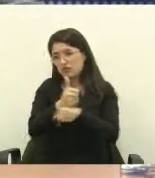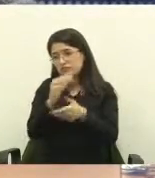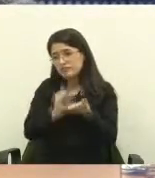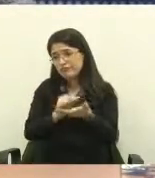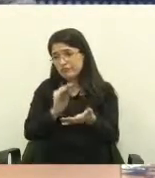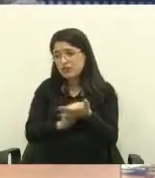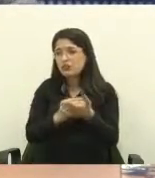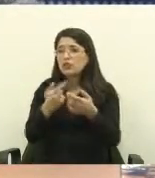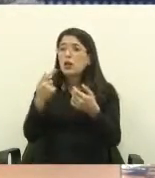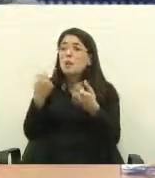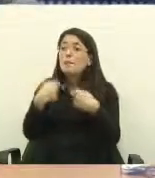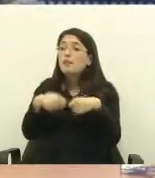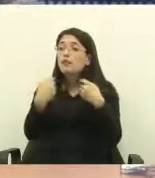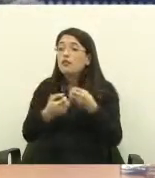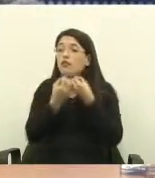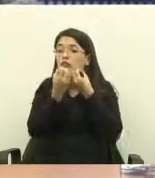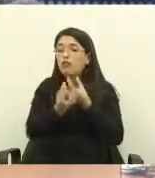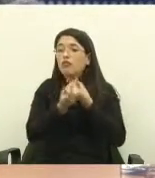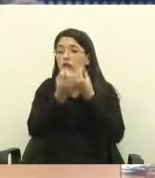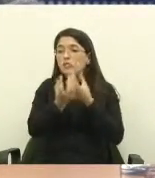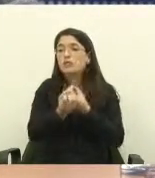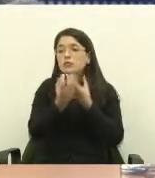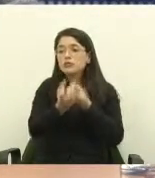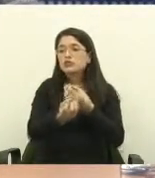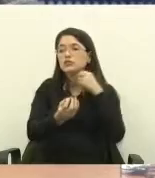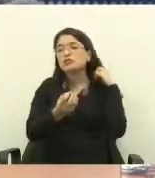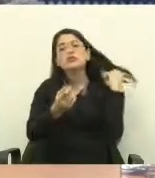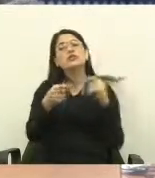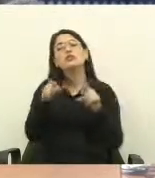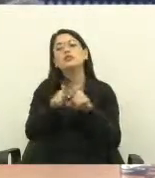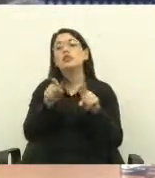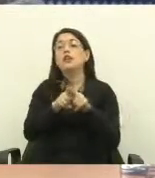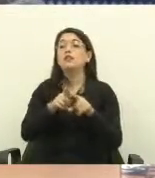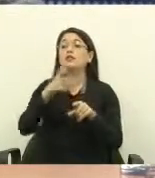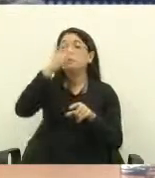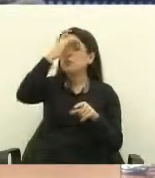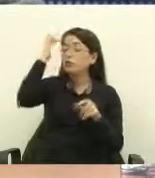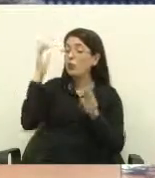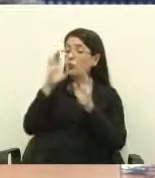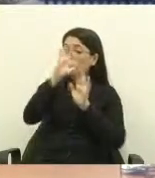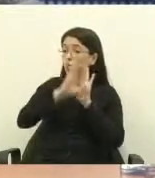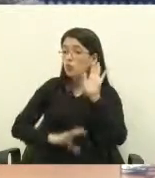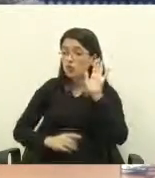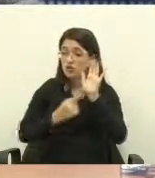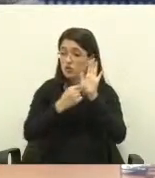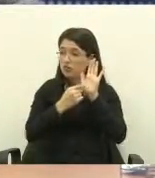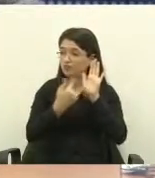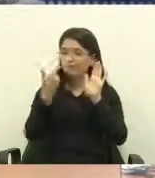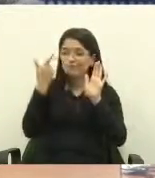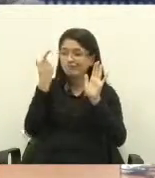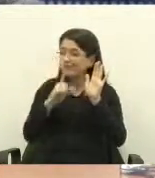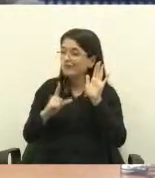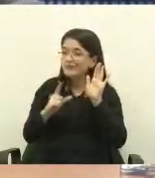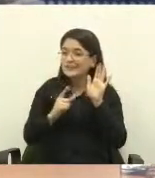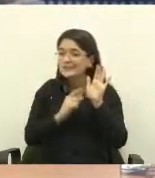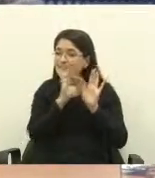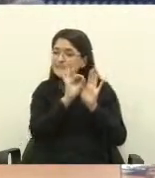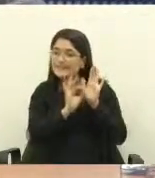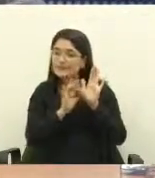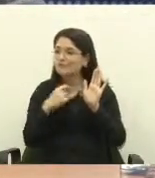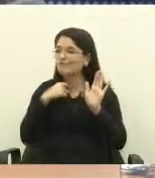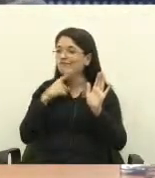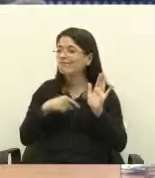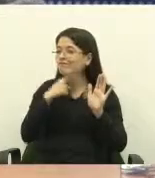nos deparamos muito na população que pessoas não conseguiam fazer simplesmente um currículo. Então, nós montamos